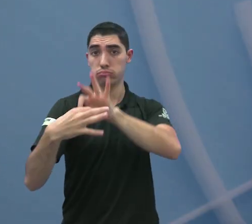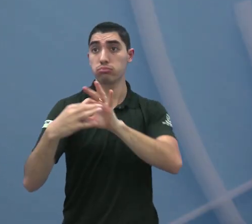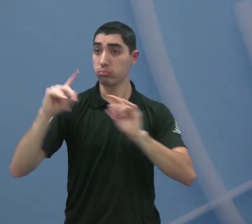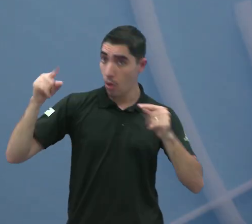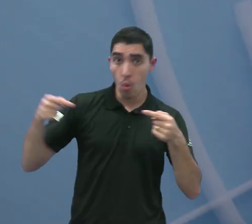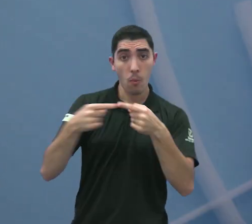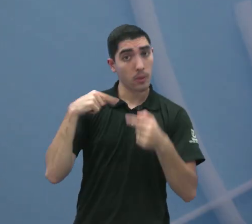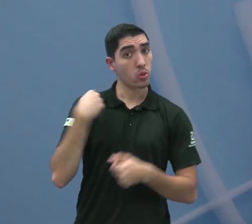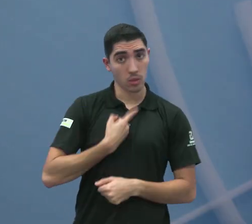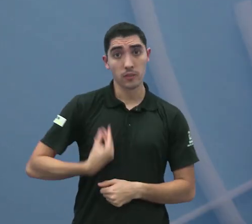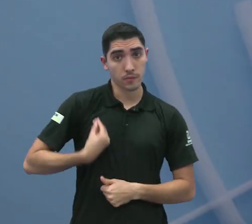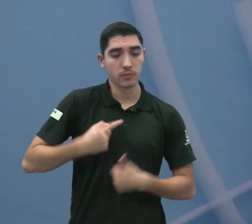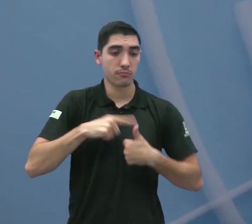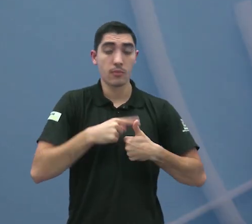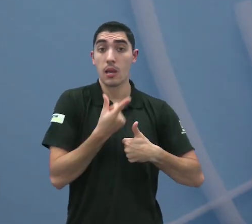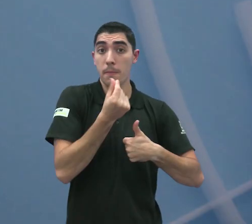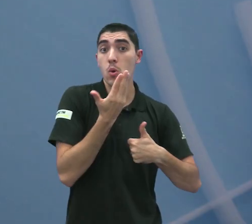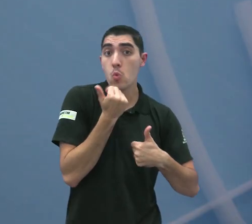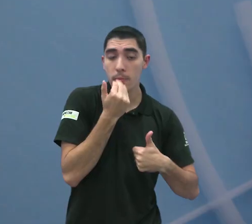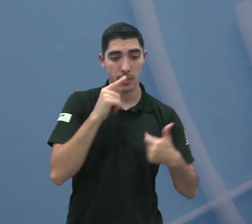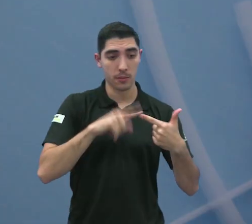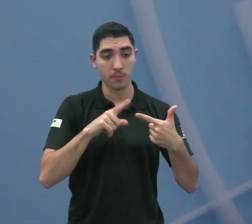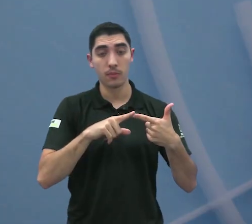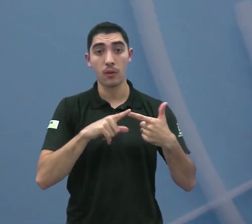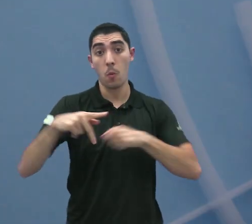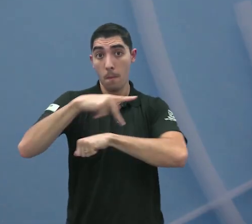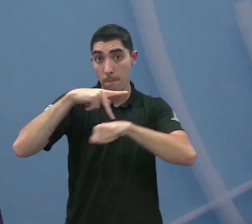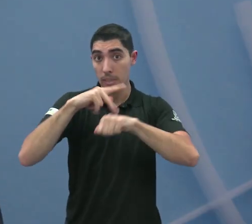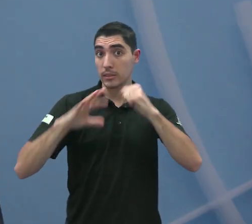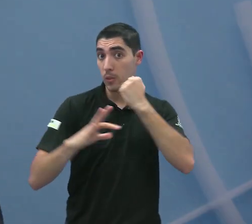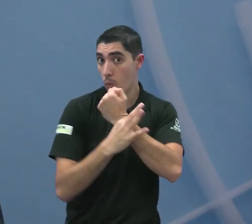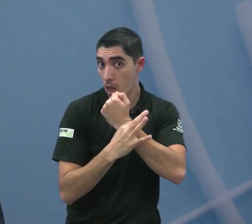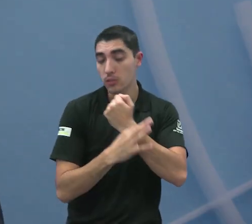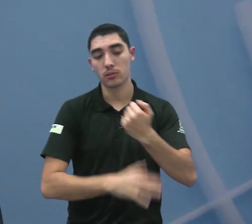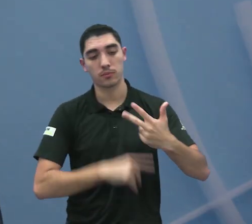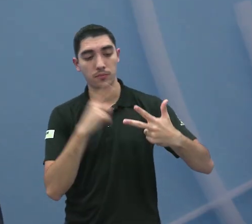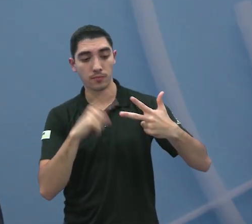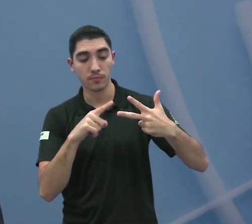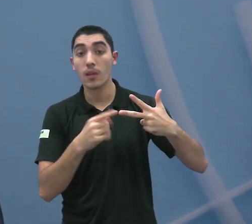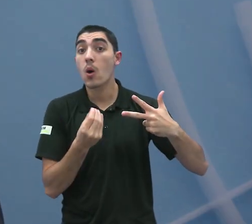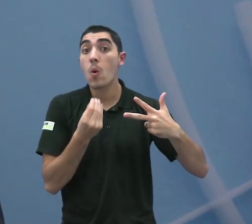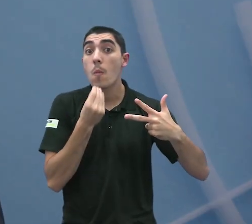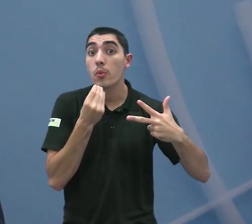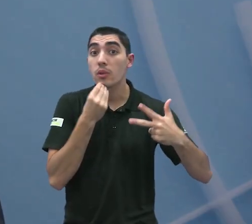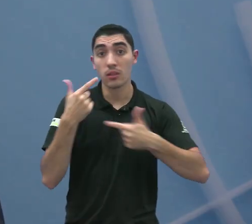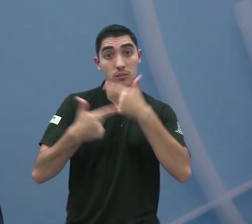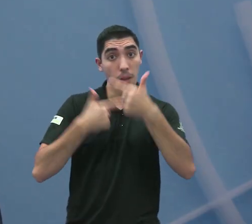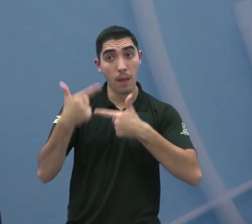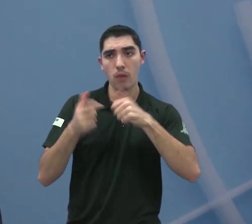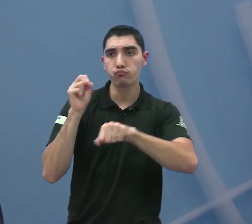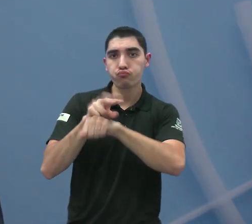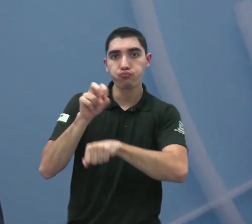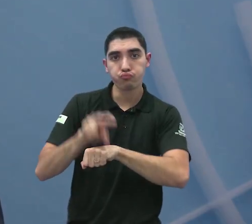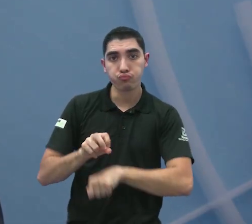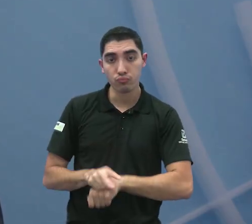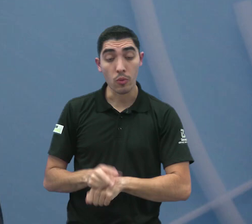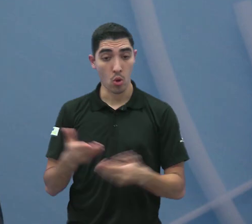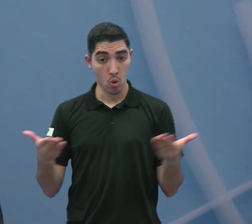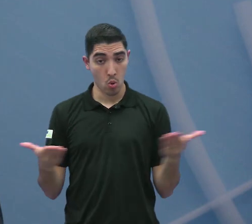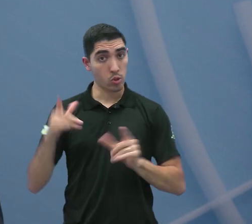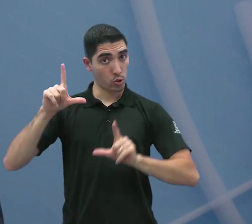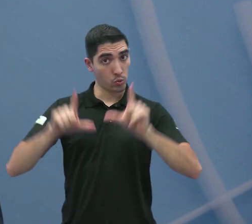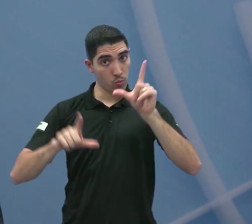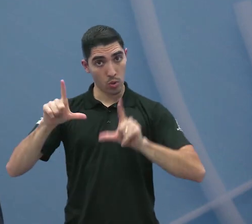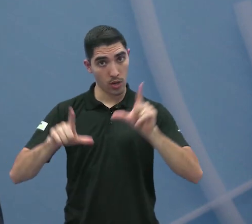preço dos alimentos, na segurança do país e até nas oportunidades de emprego. No Diálogos da Cidade